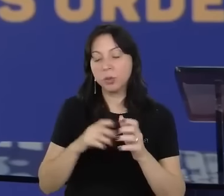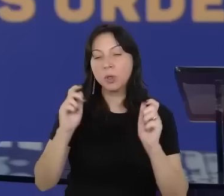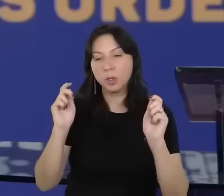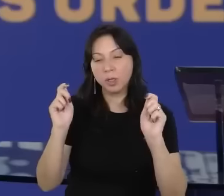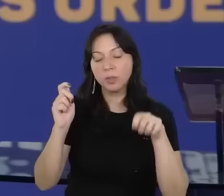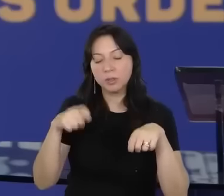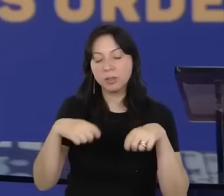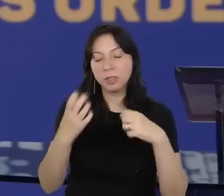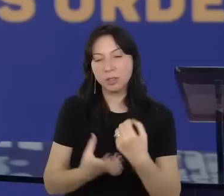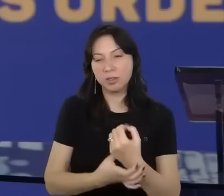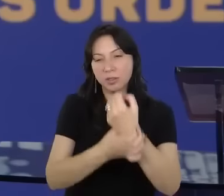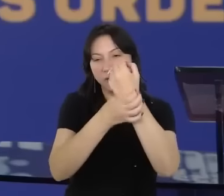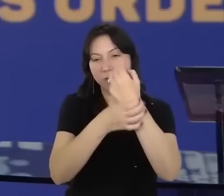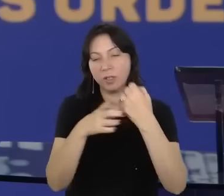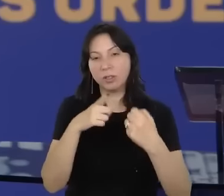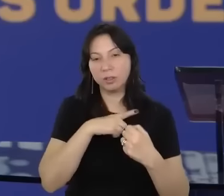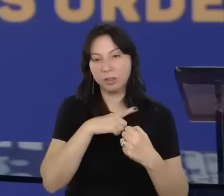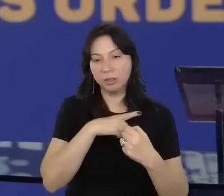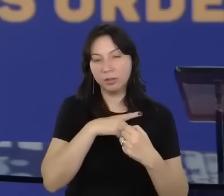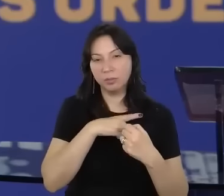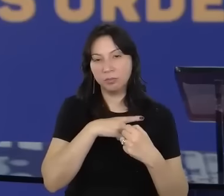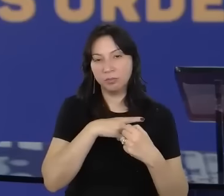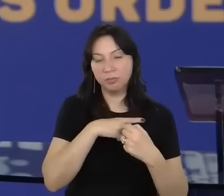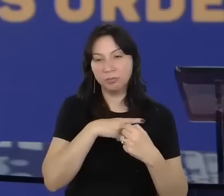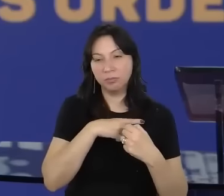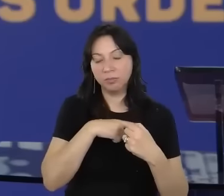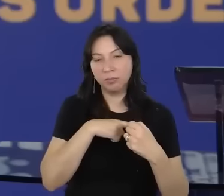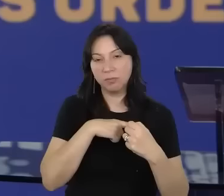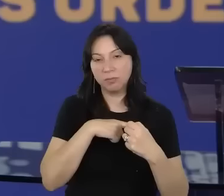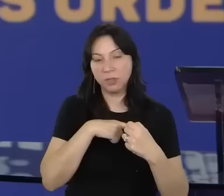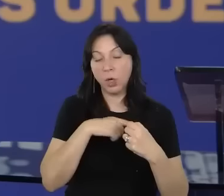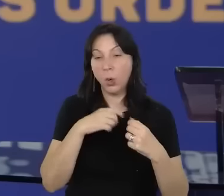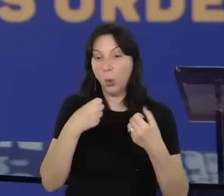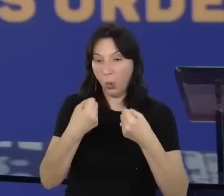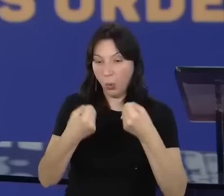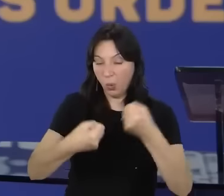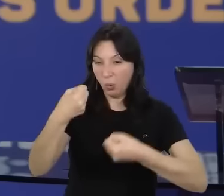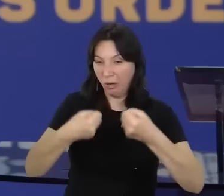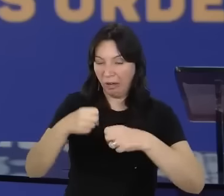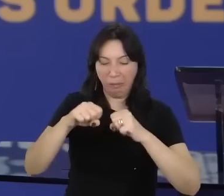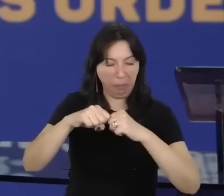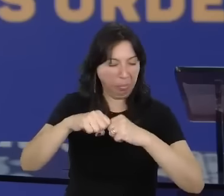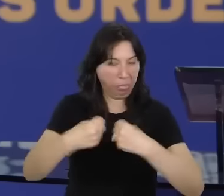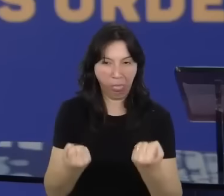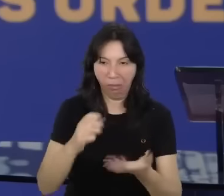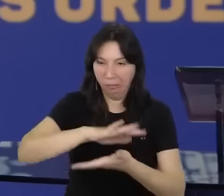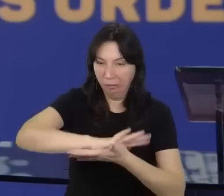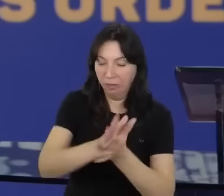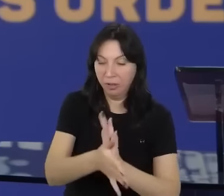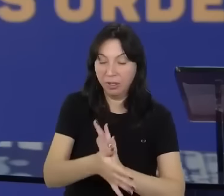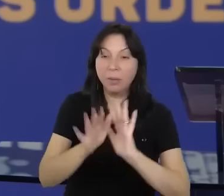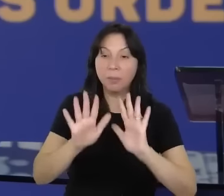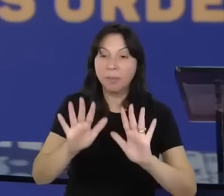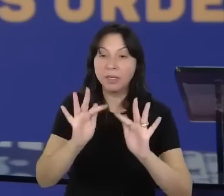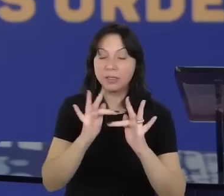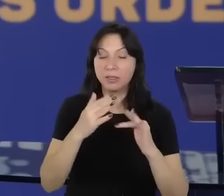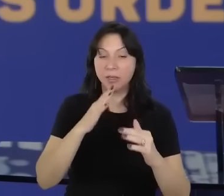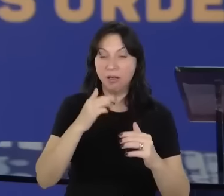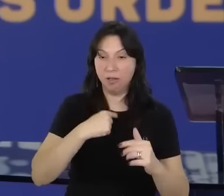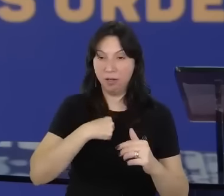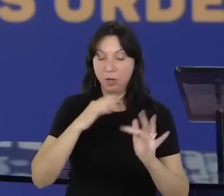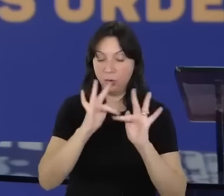completo Mas pela graça de Deus nem um arranhão nem um osso quebrado Deus nos poupou